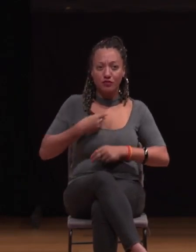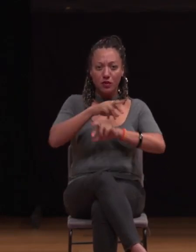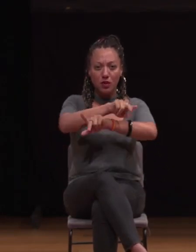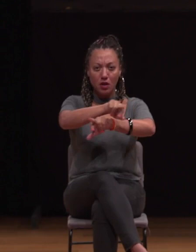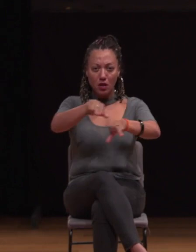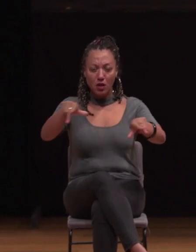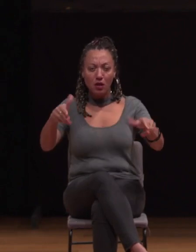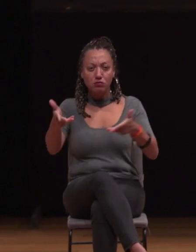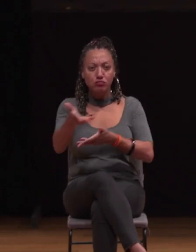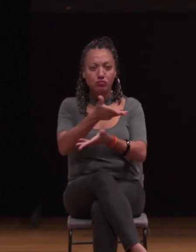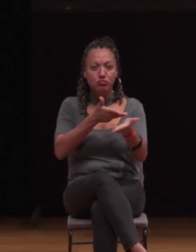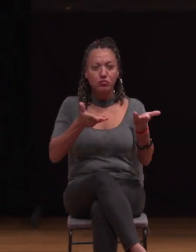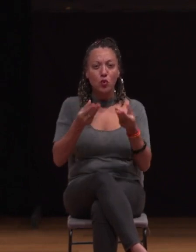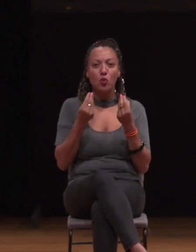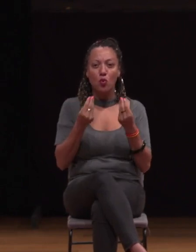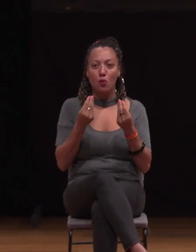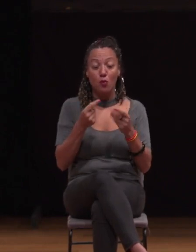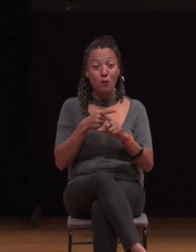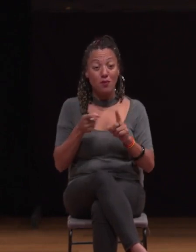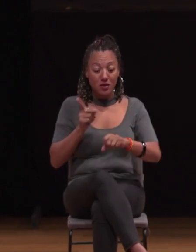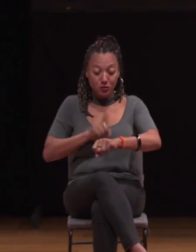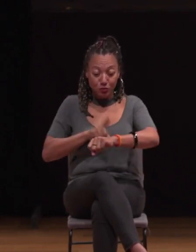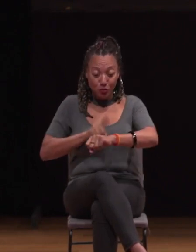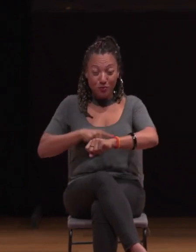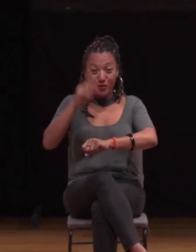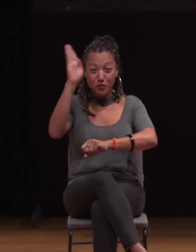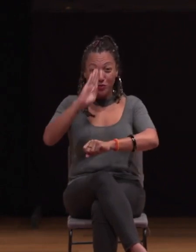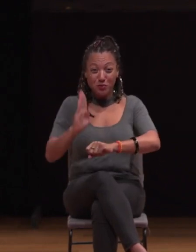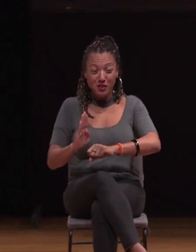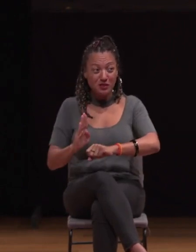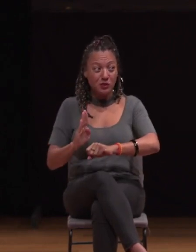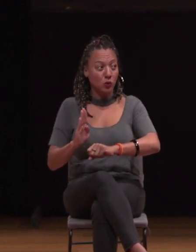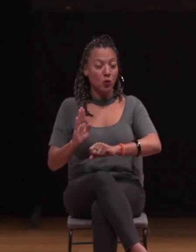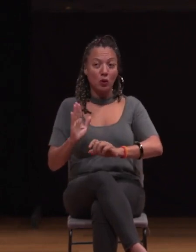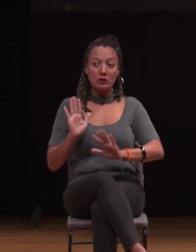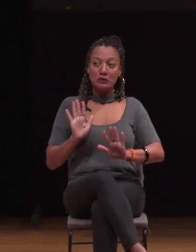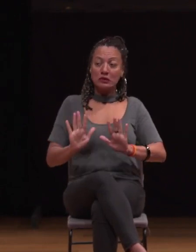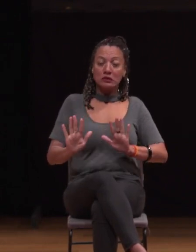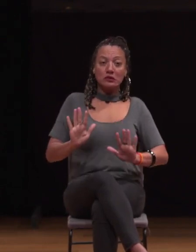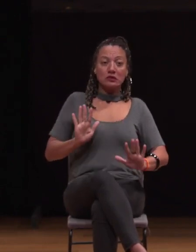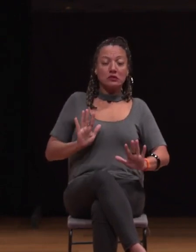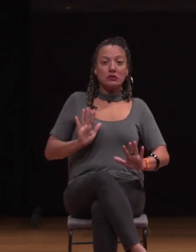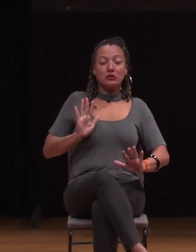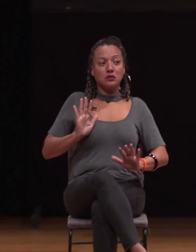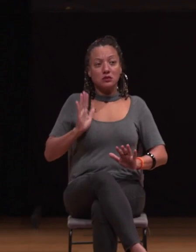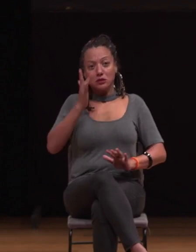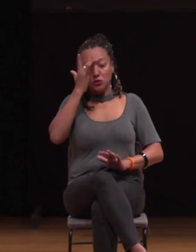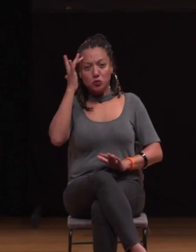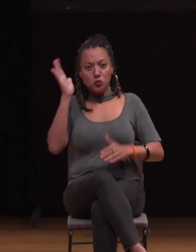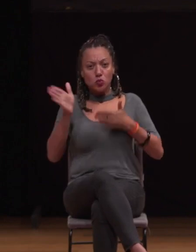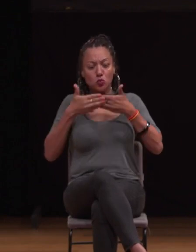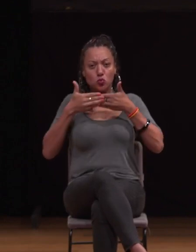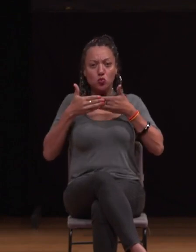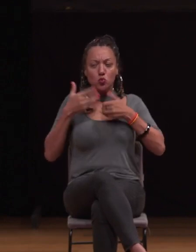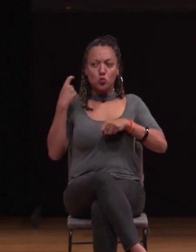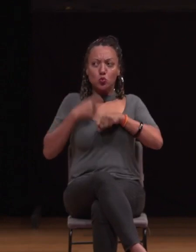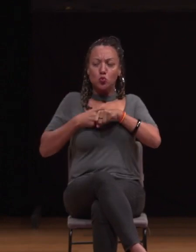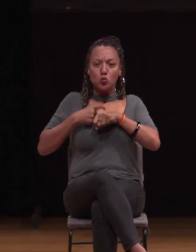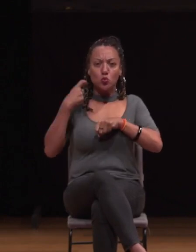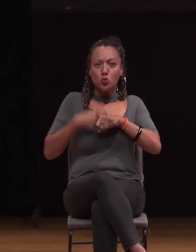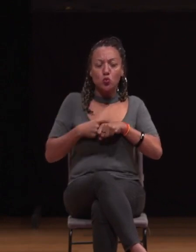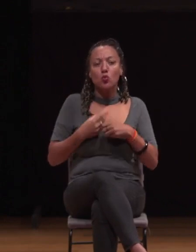num momento recrudescido como esse, num momento enrijecido do salve-se quem